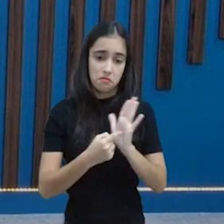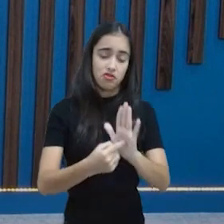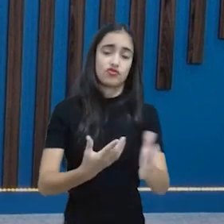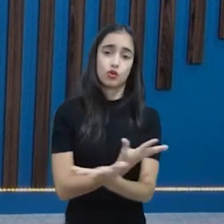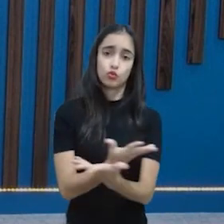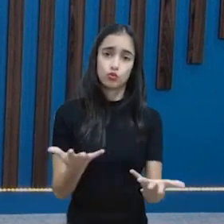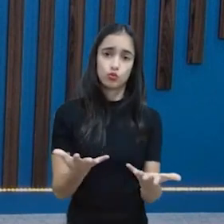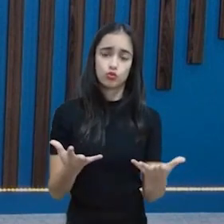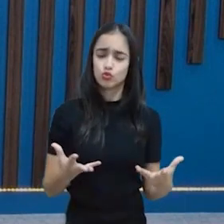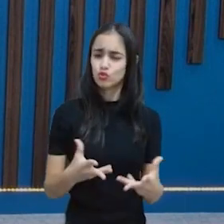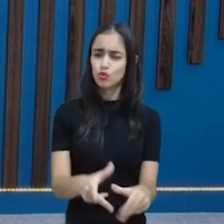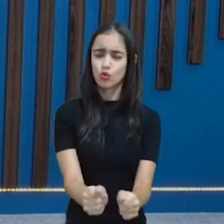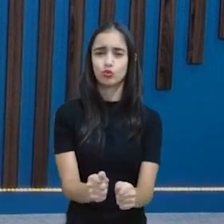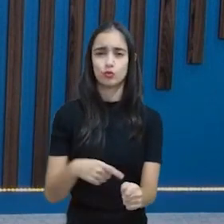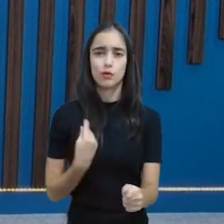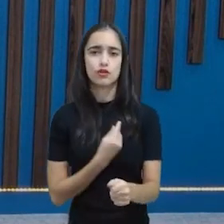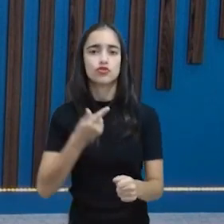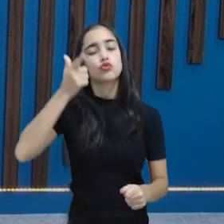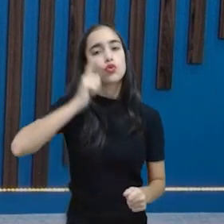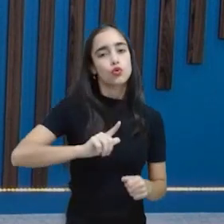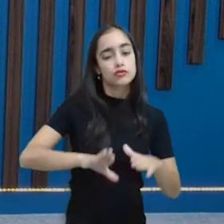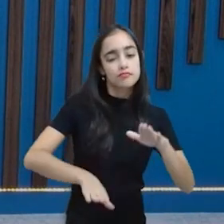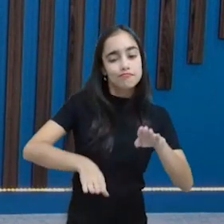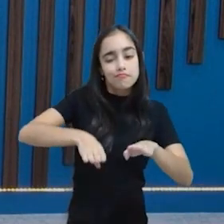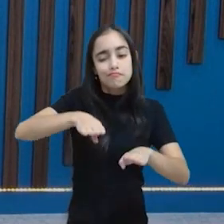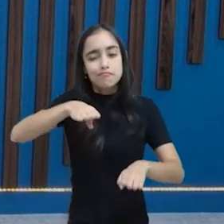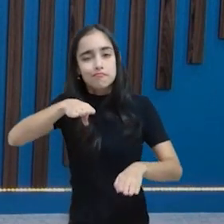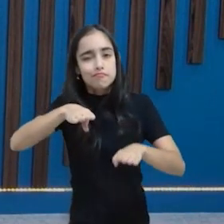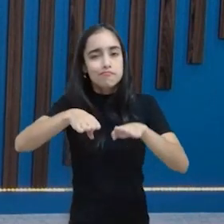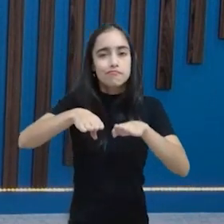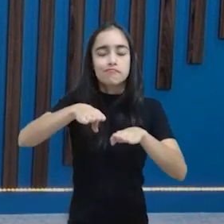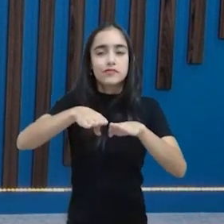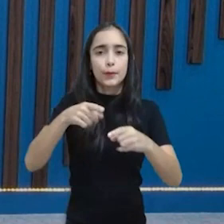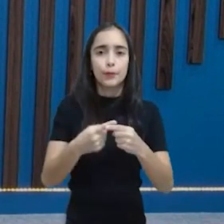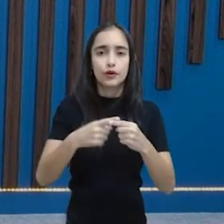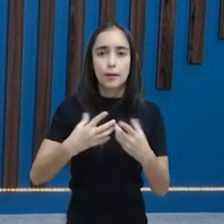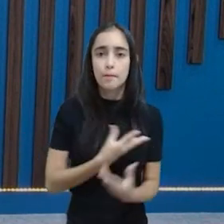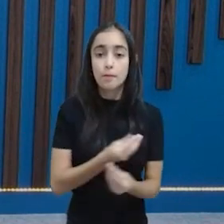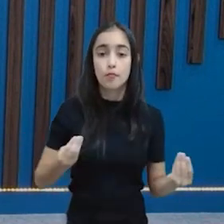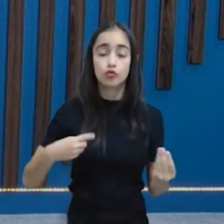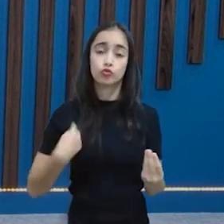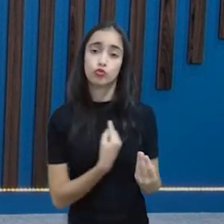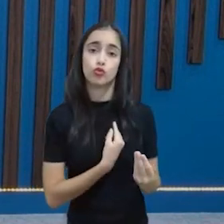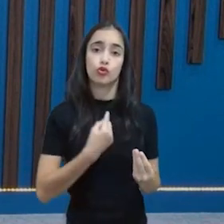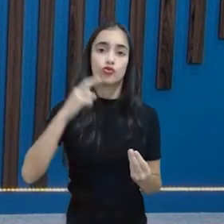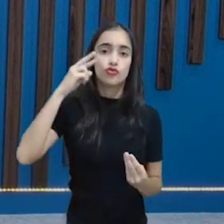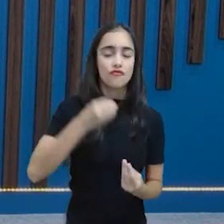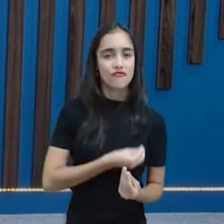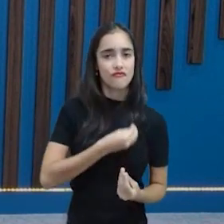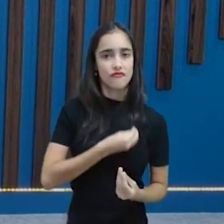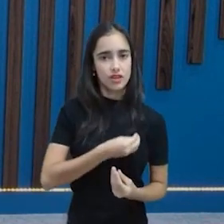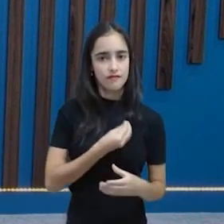possa equilibrar, né, porque muito o que a gente vive, né, no contexto, principalmente do nosso